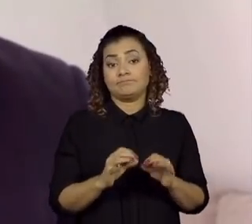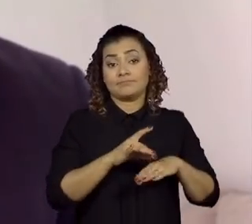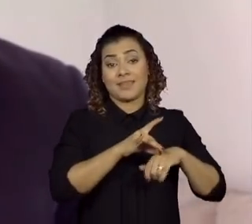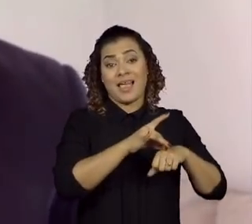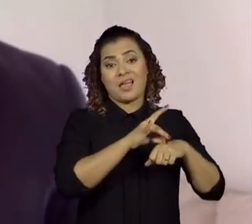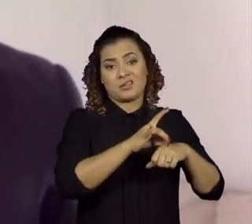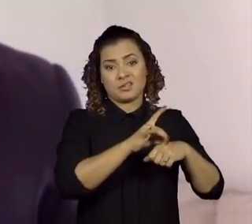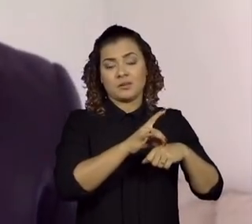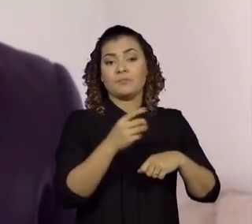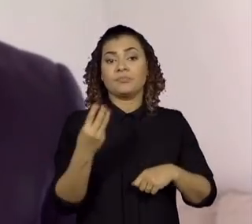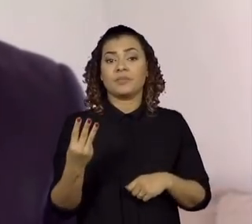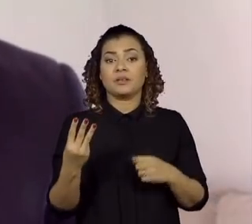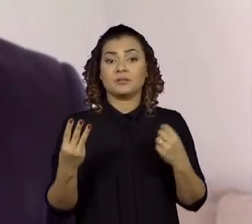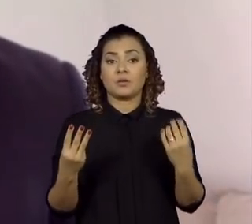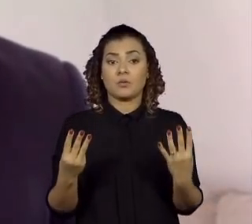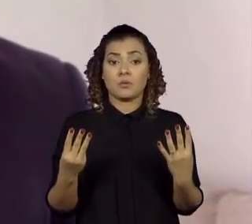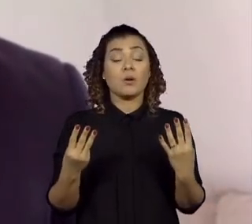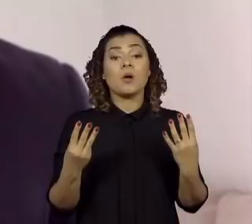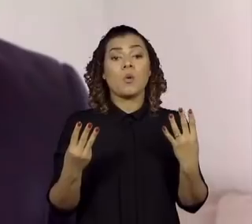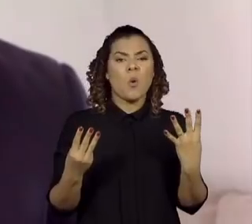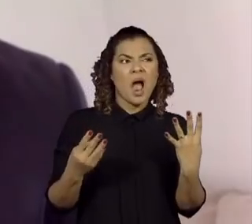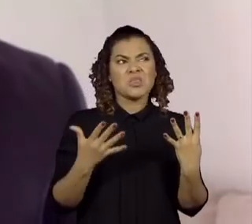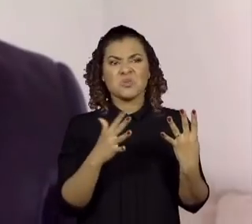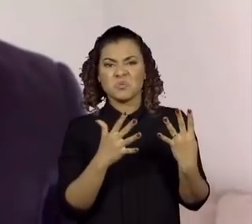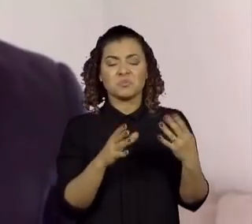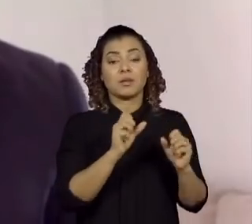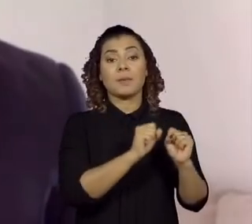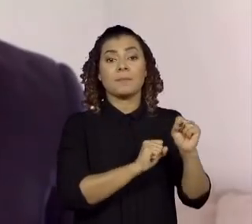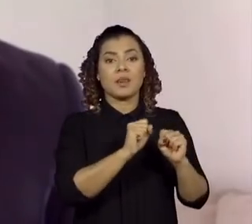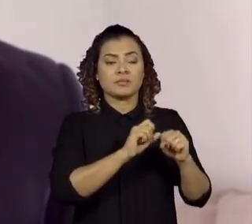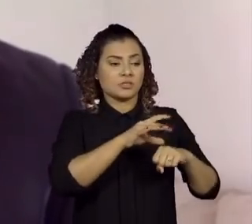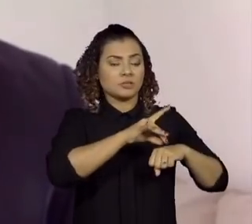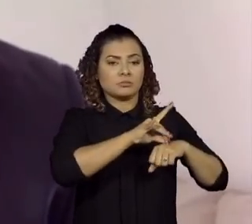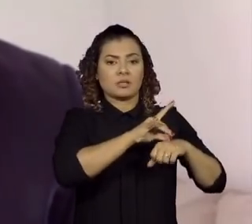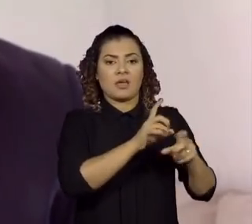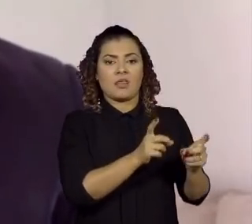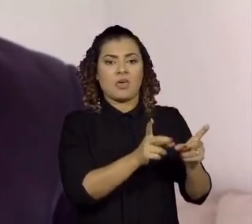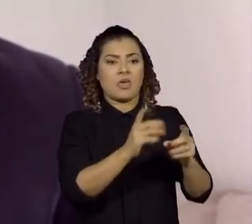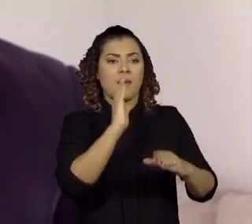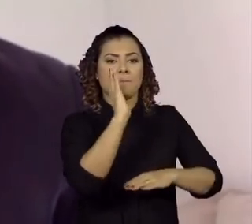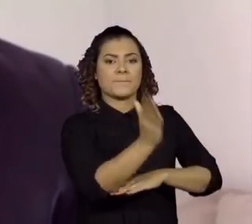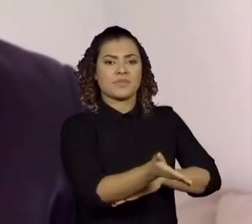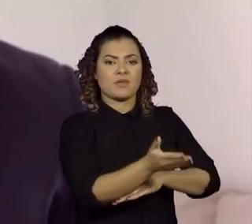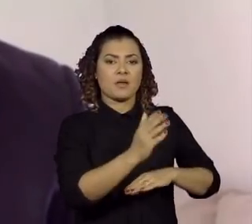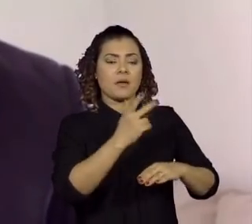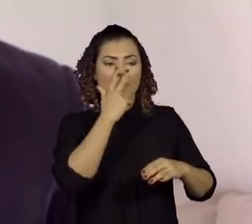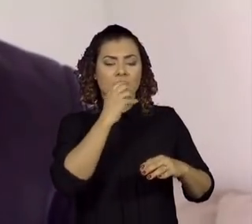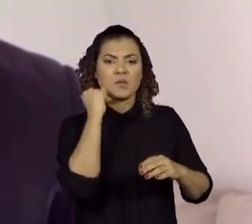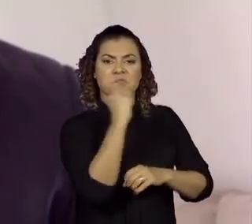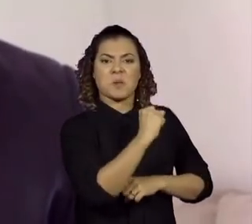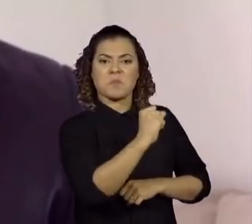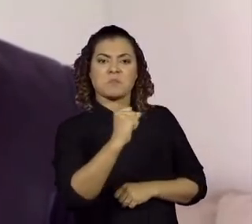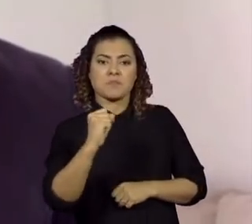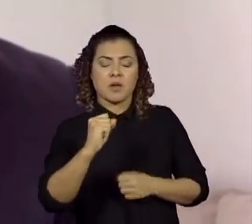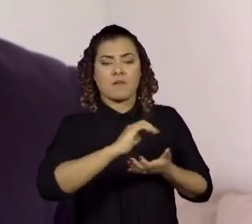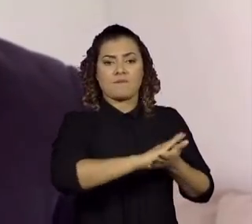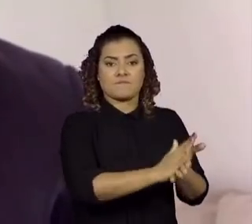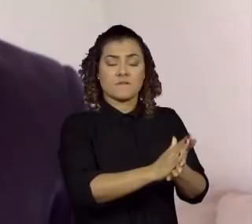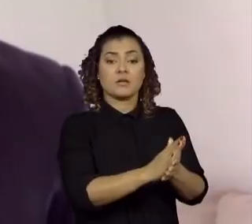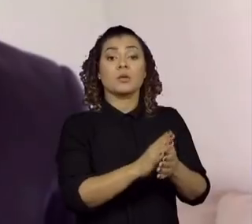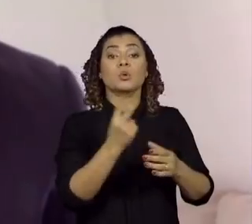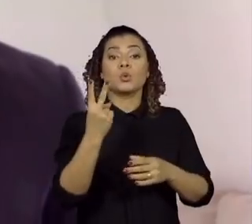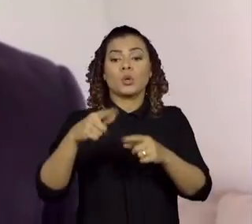carnes, de 3 abatedouros que possuem a compra ilegal de gados em pelo menos 2